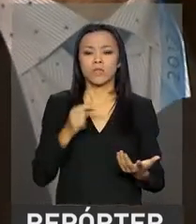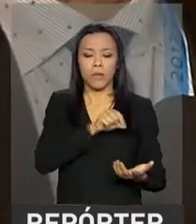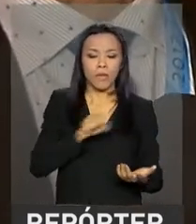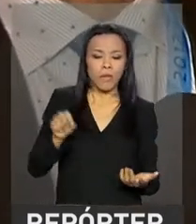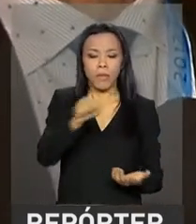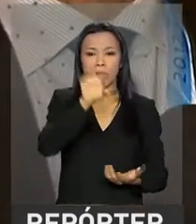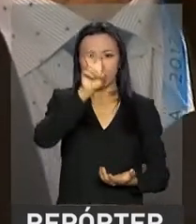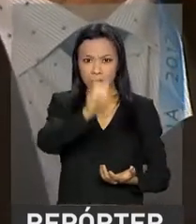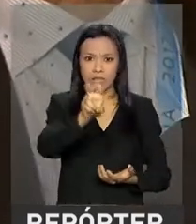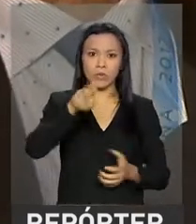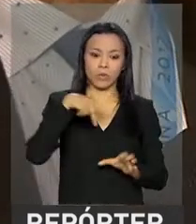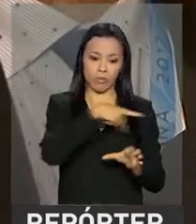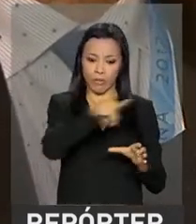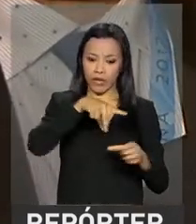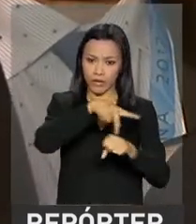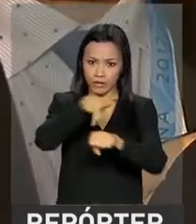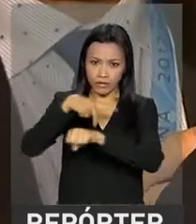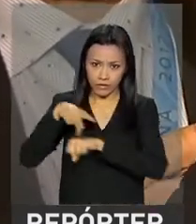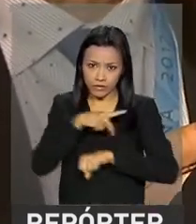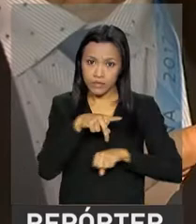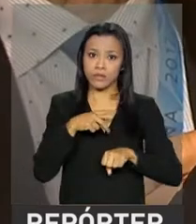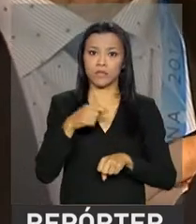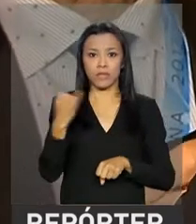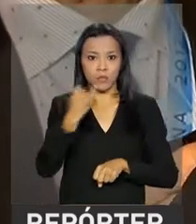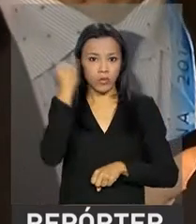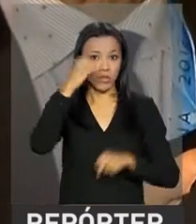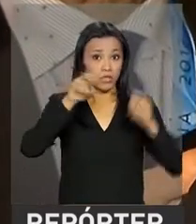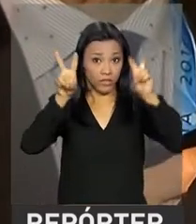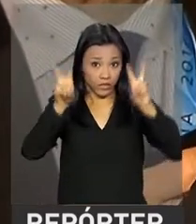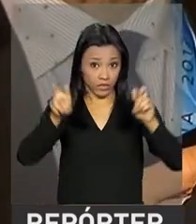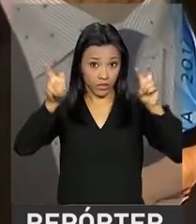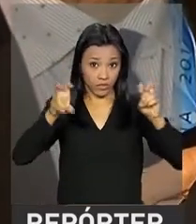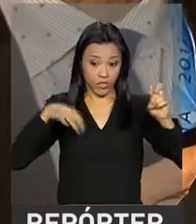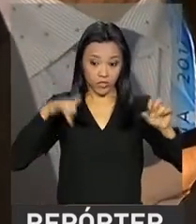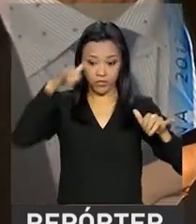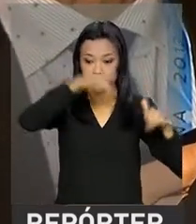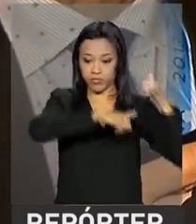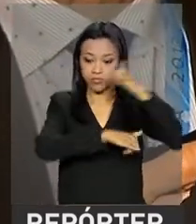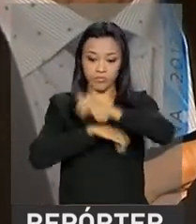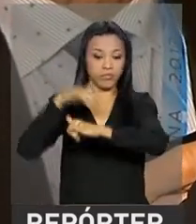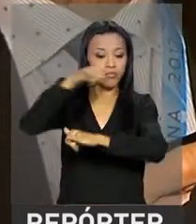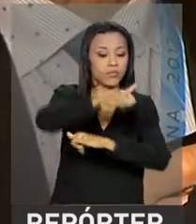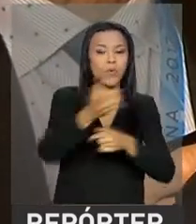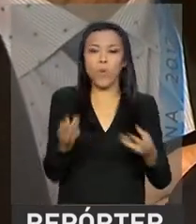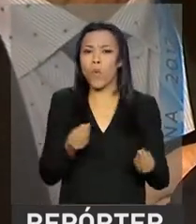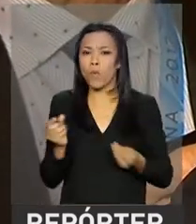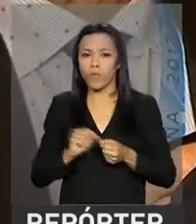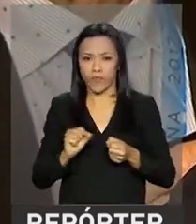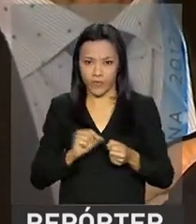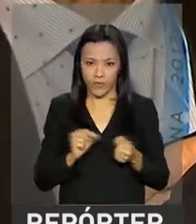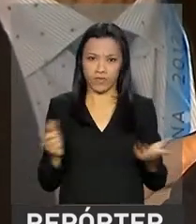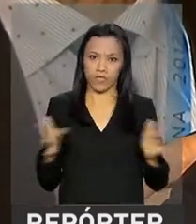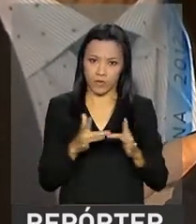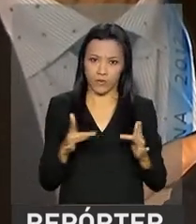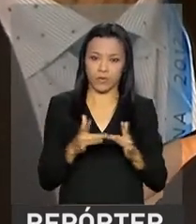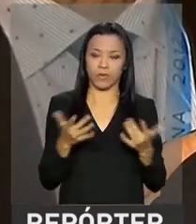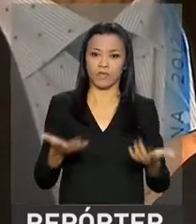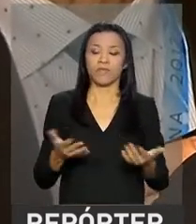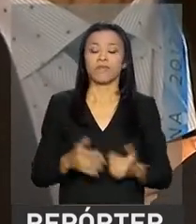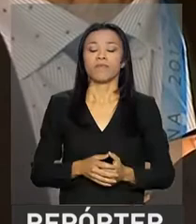é extremamente importante acho que os cinco países têm mais ou menos o mesmo nível e de aviação e portanto ali tem uma